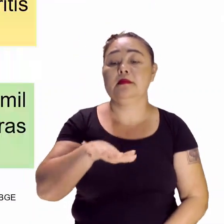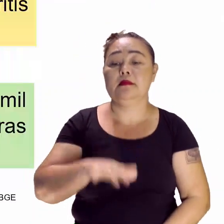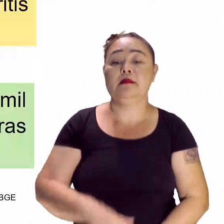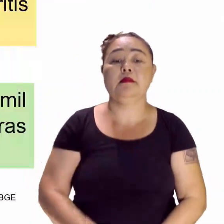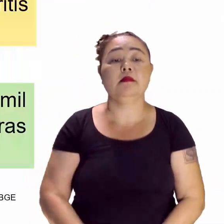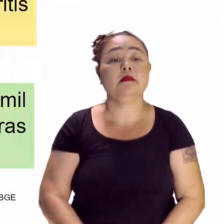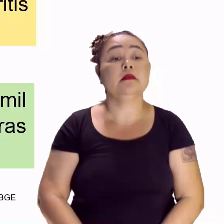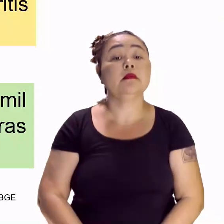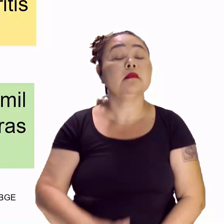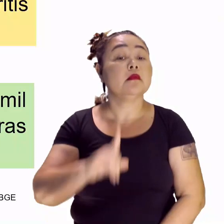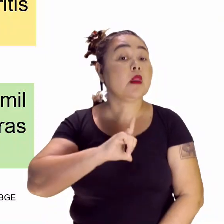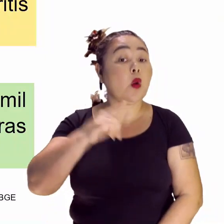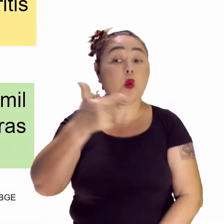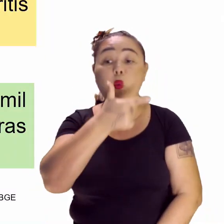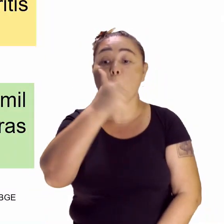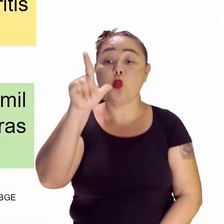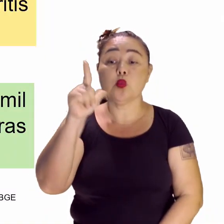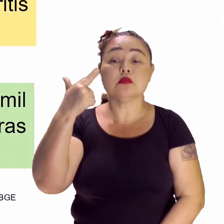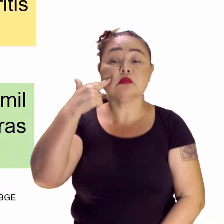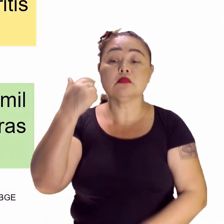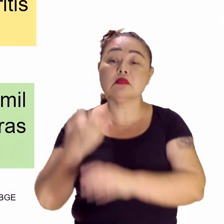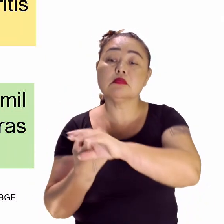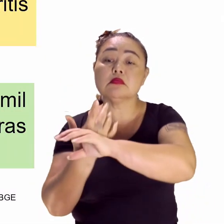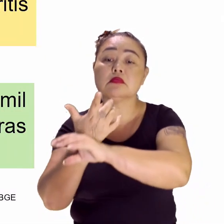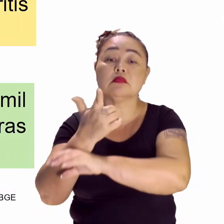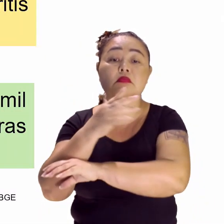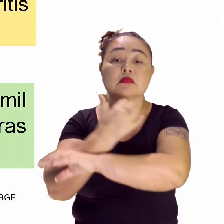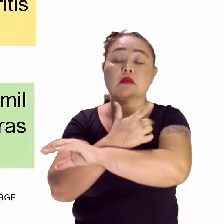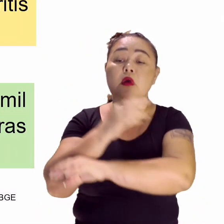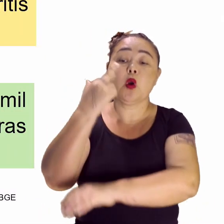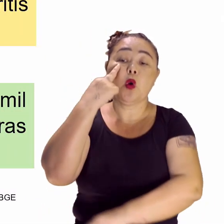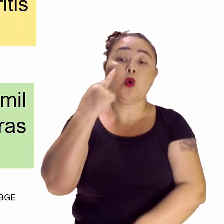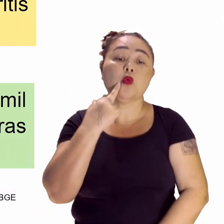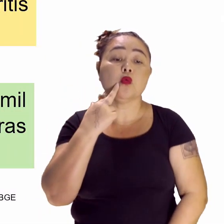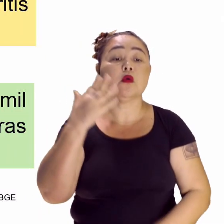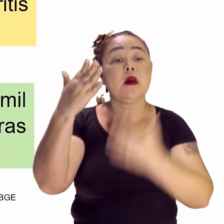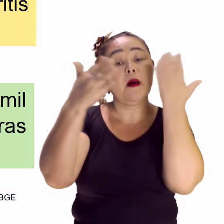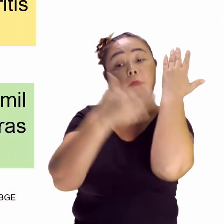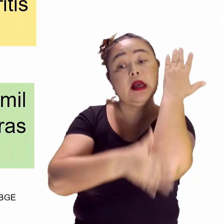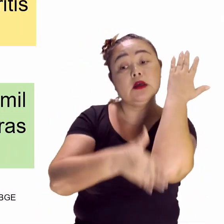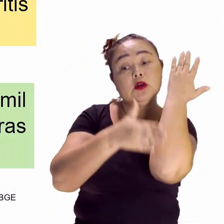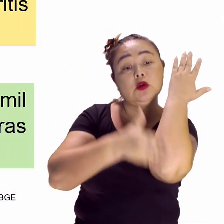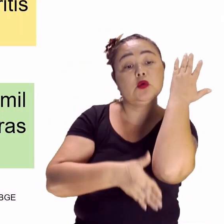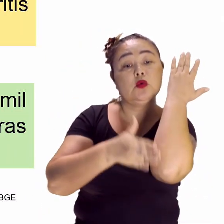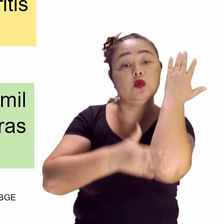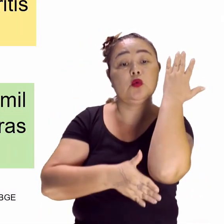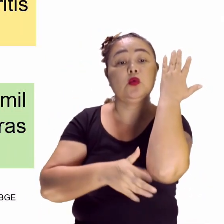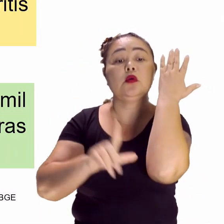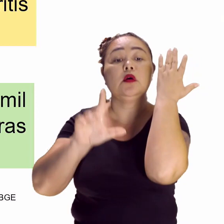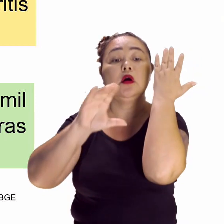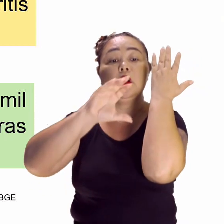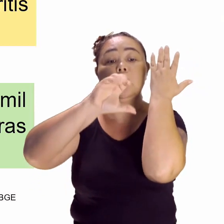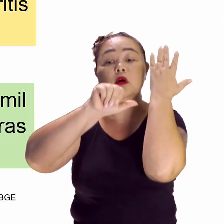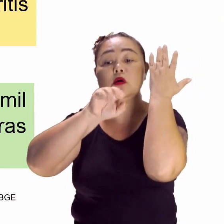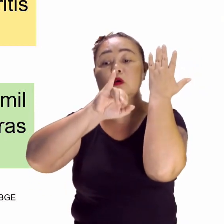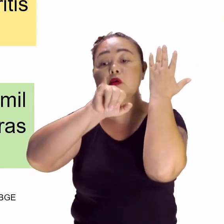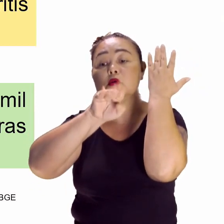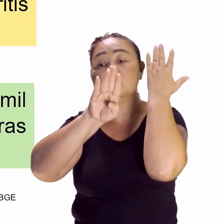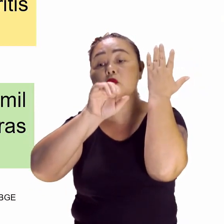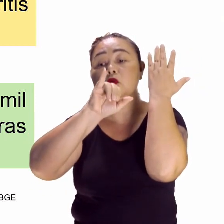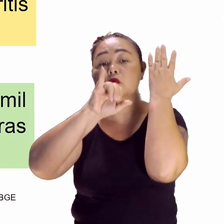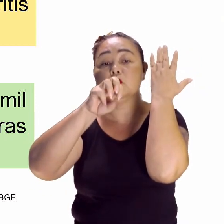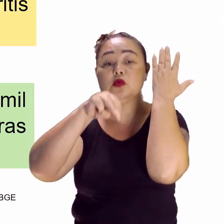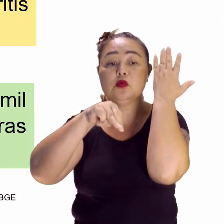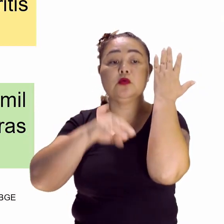mas temos outras lavouras também Rondônia o abacaxi ele tem destaque lá